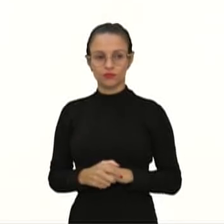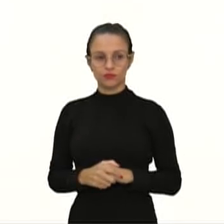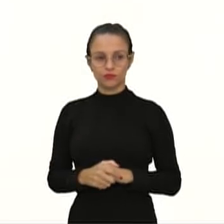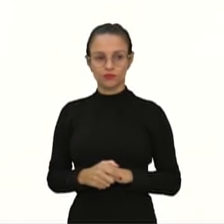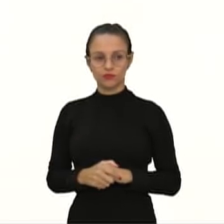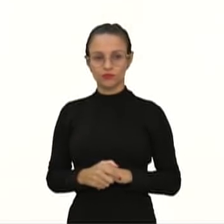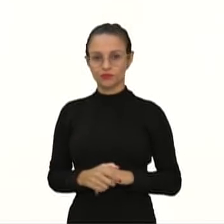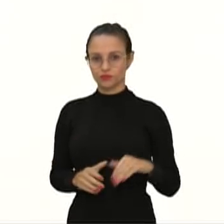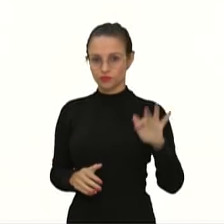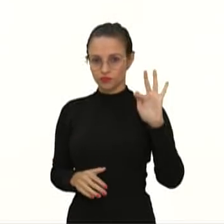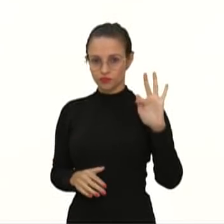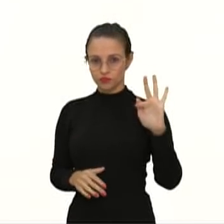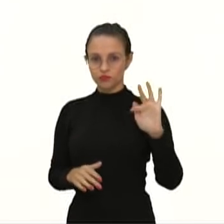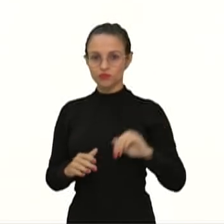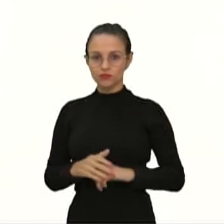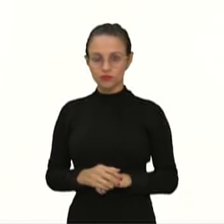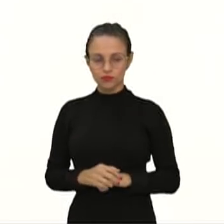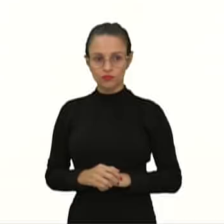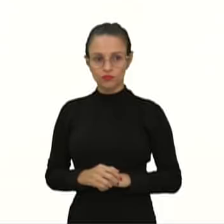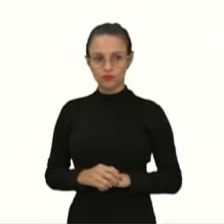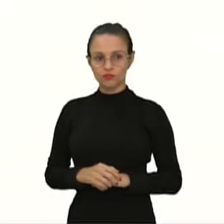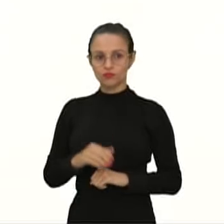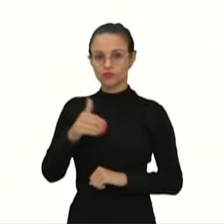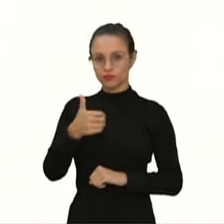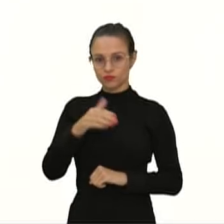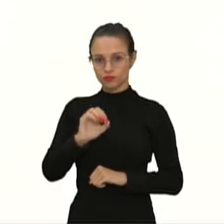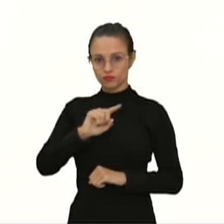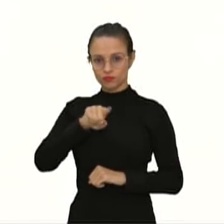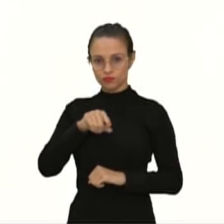0,085. Letra F,